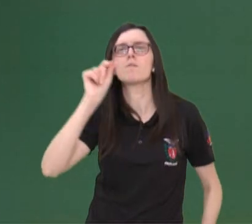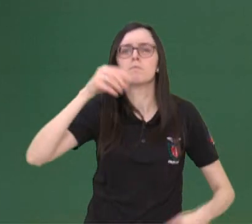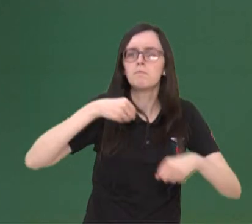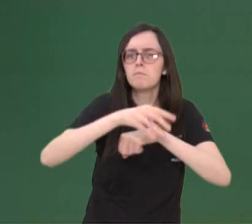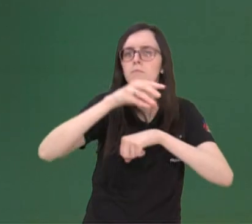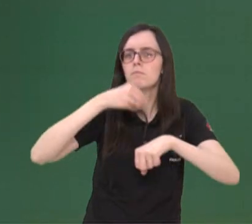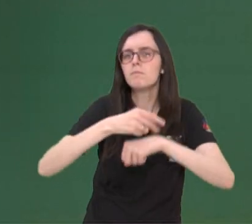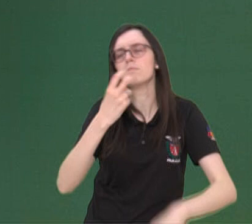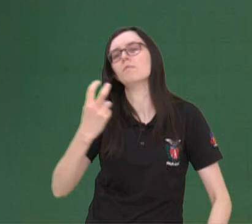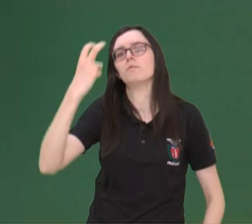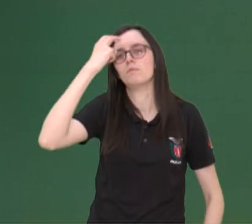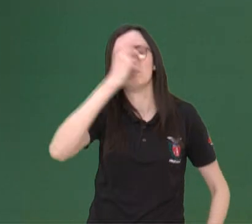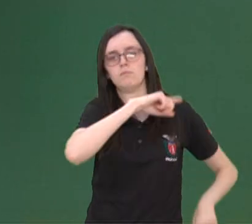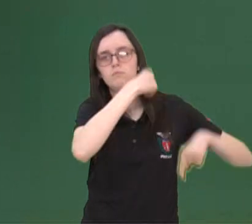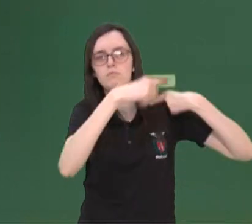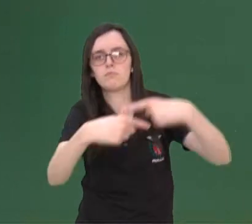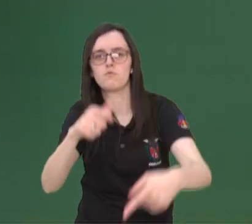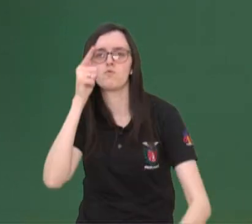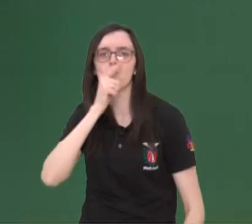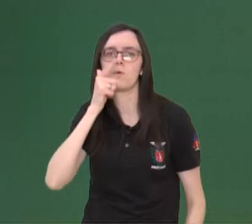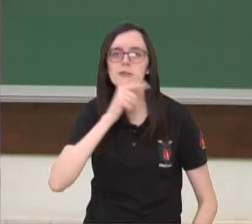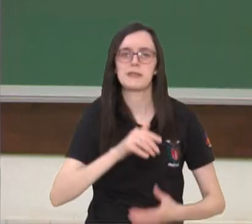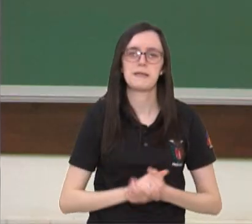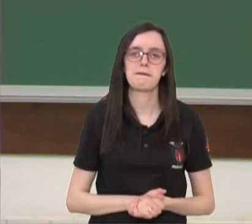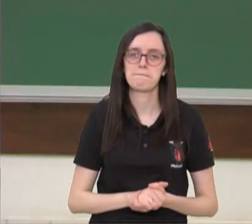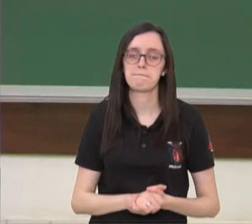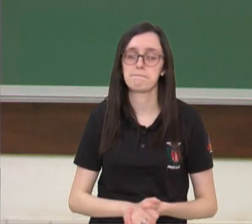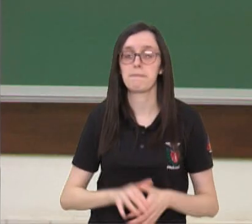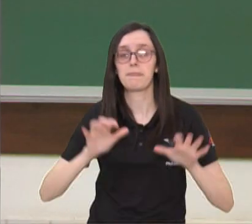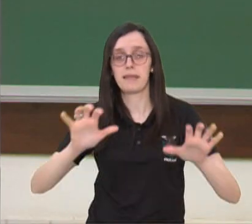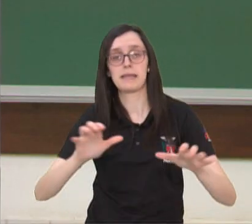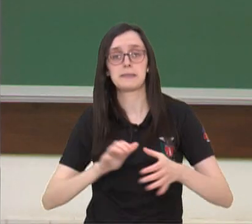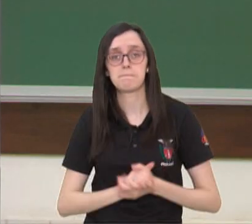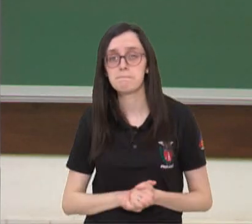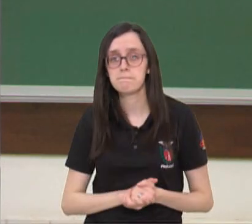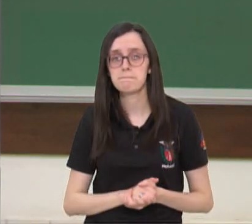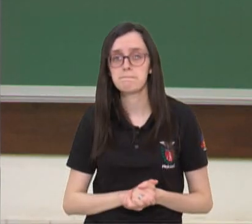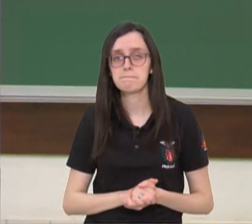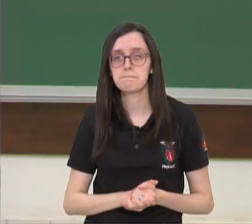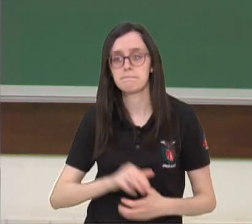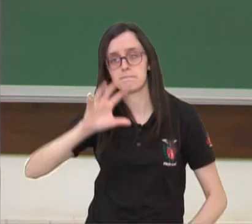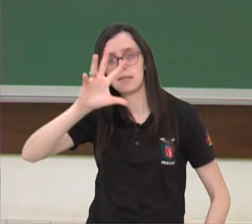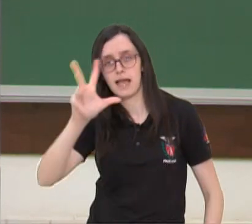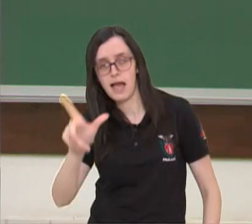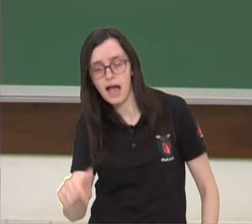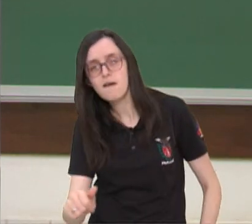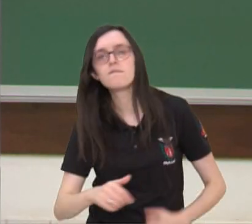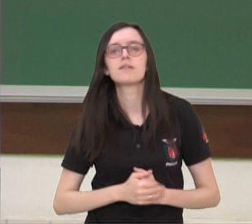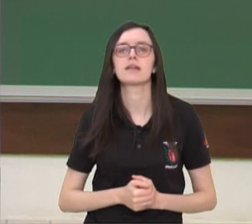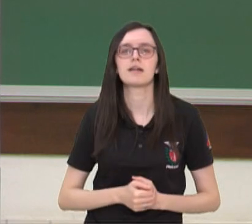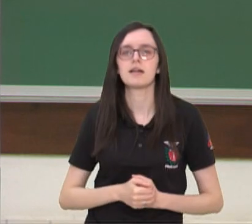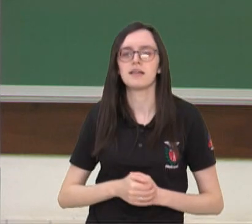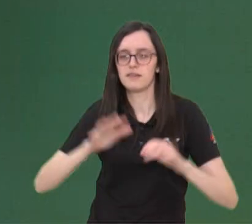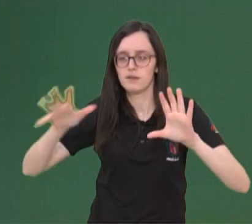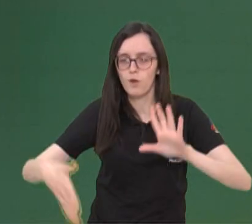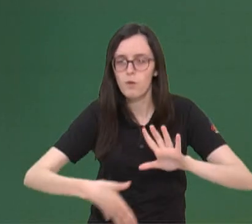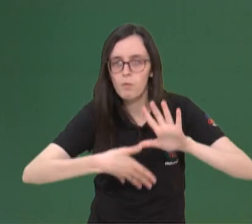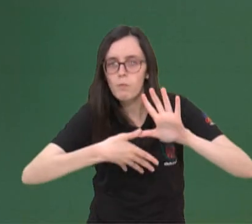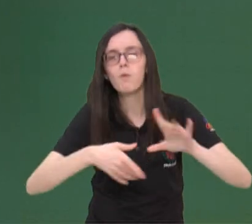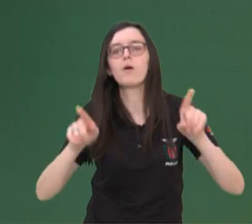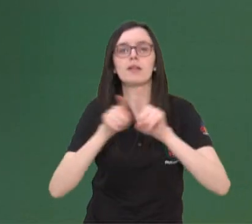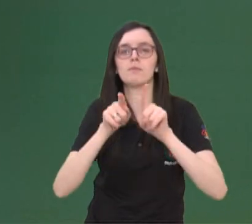essa cultura de geração em geração. Nesse sentido, a África, o Novo Mundo